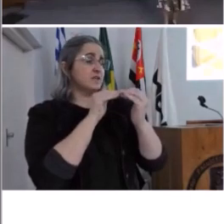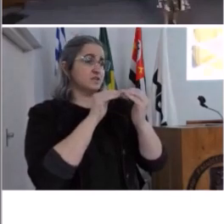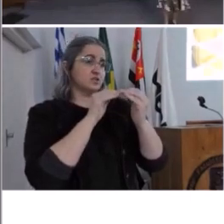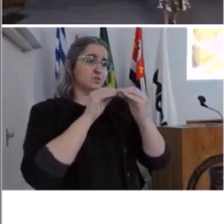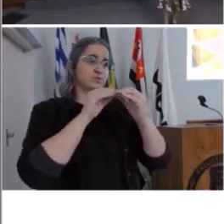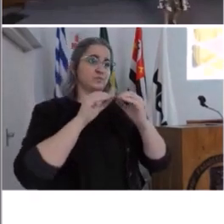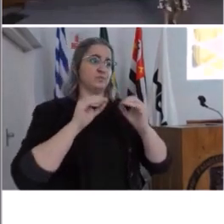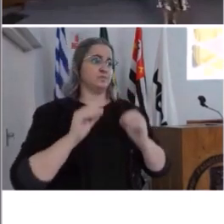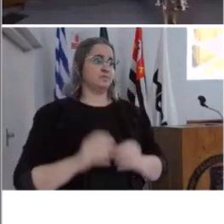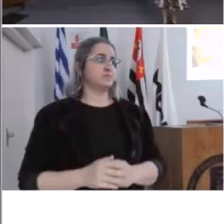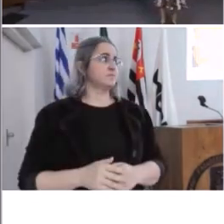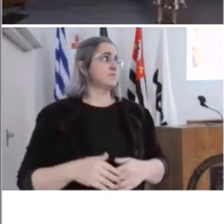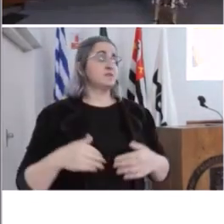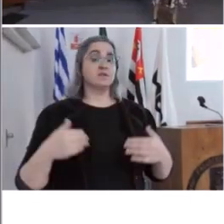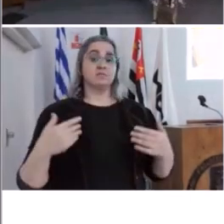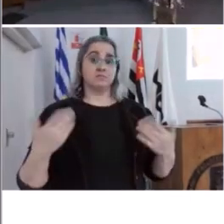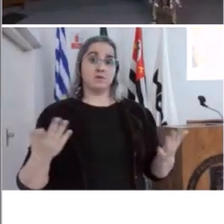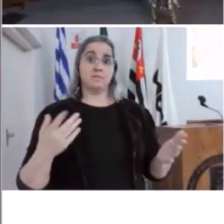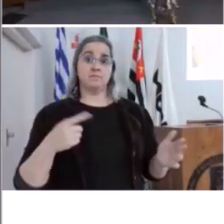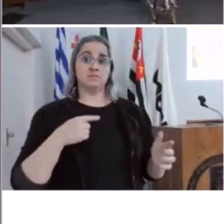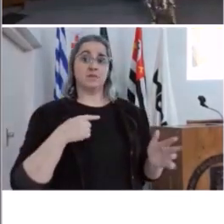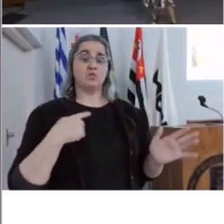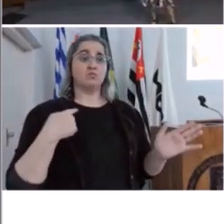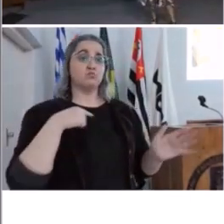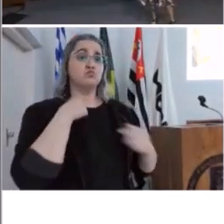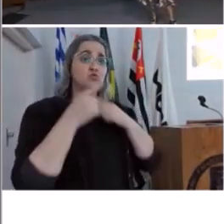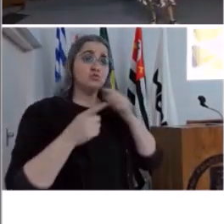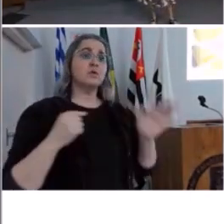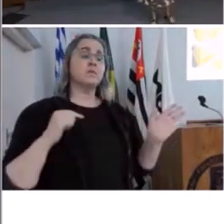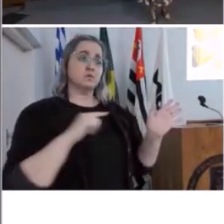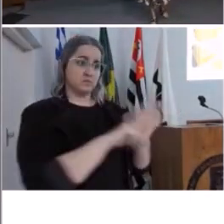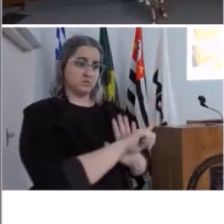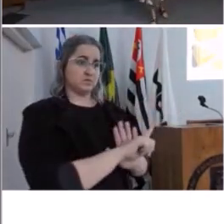Vou deixar aberto para alguém fazer alguma pergunta